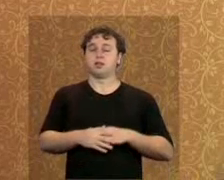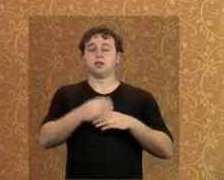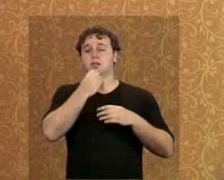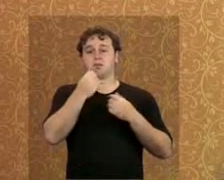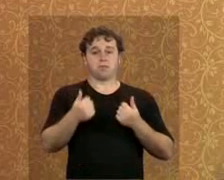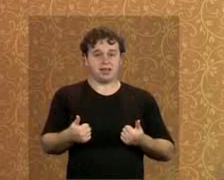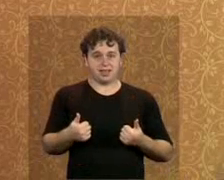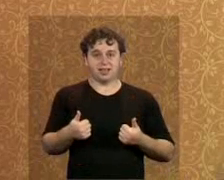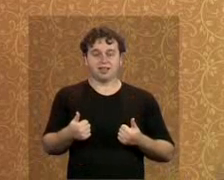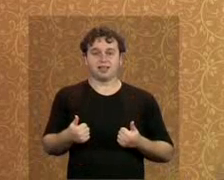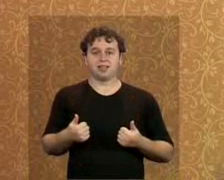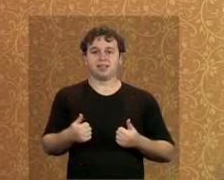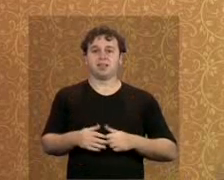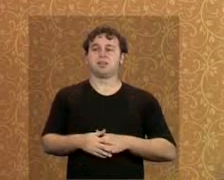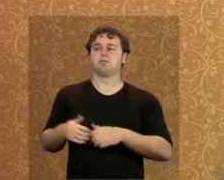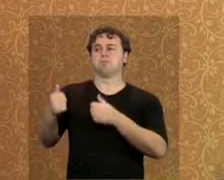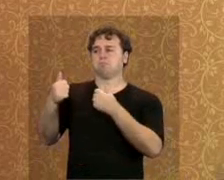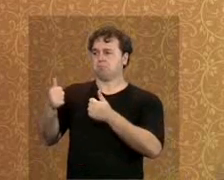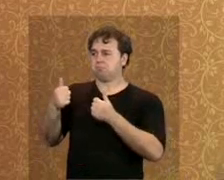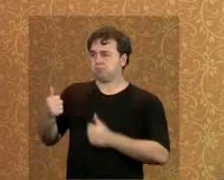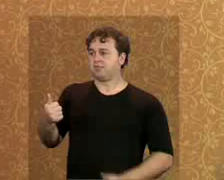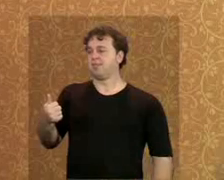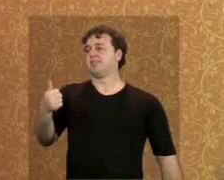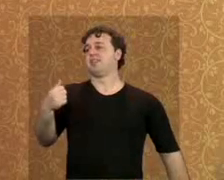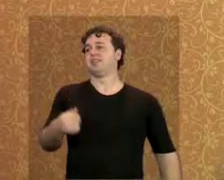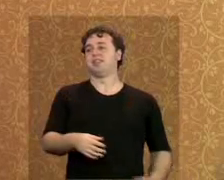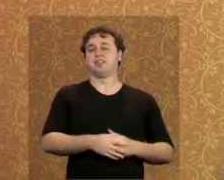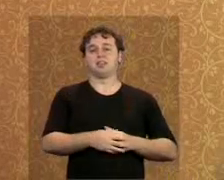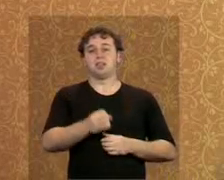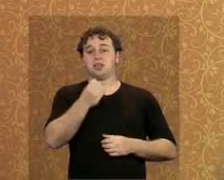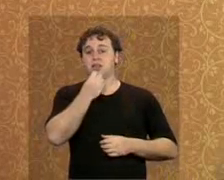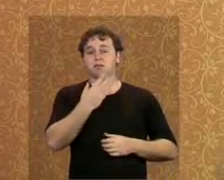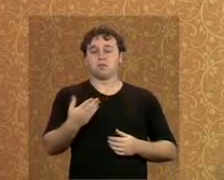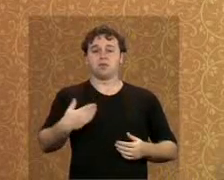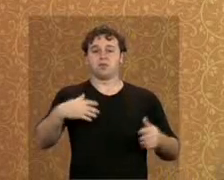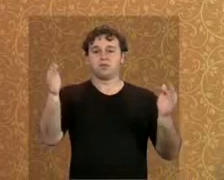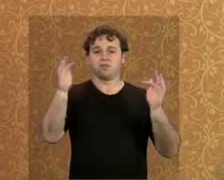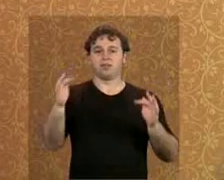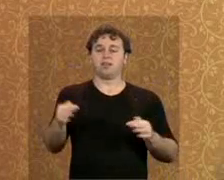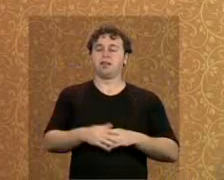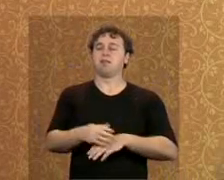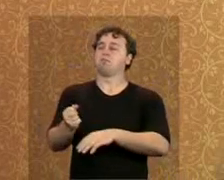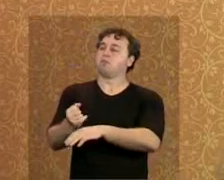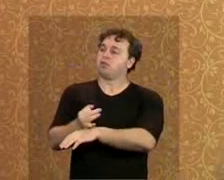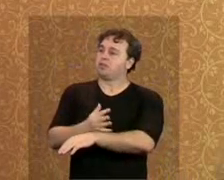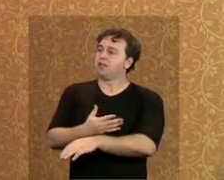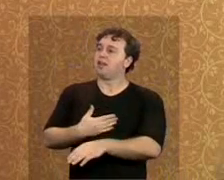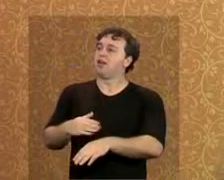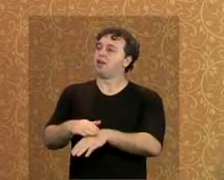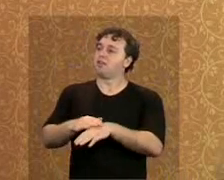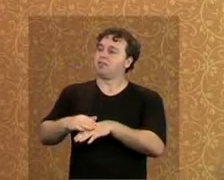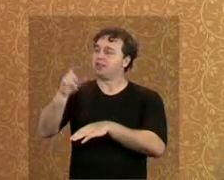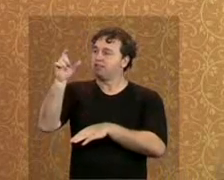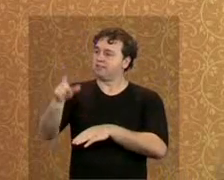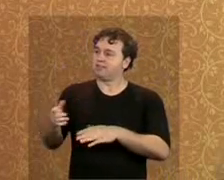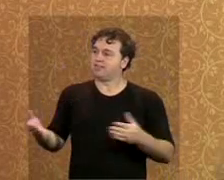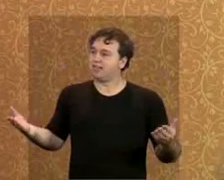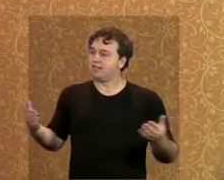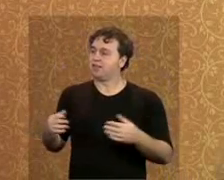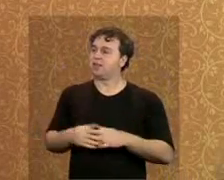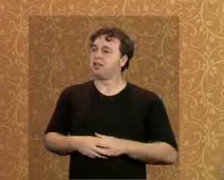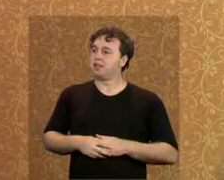ouvindo, meu anjo? Estou ouvindo muito bem, Lúcio. Ah, obrigado, fico muito grato. Muito emocionada, Lúcio. Momento que eu